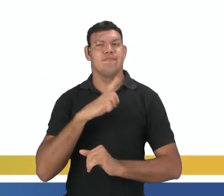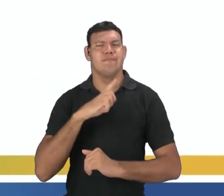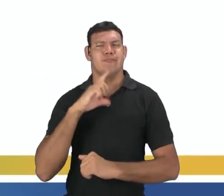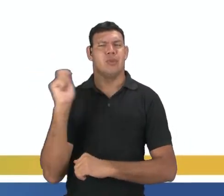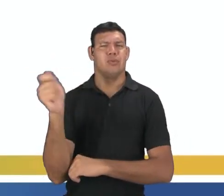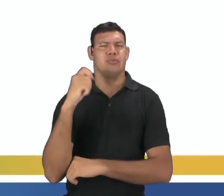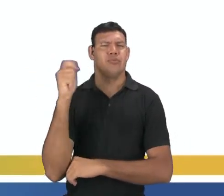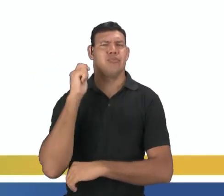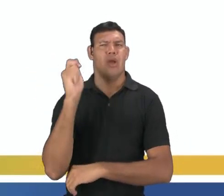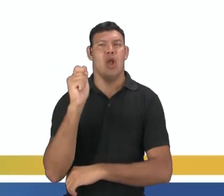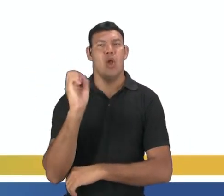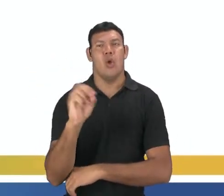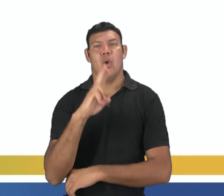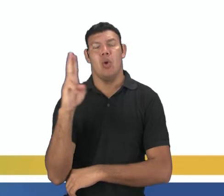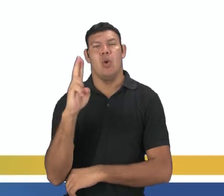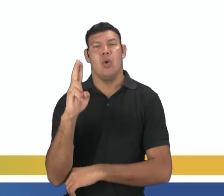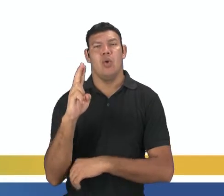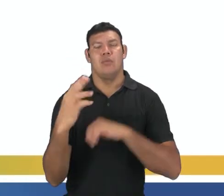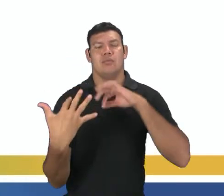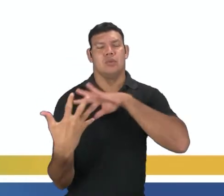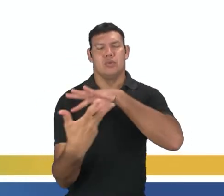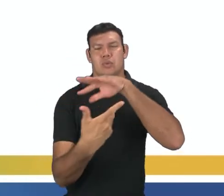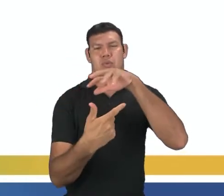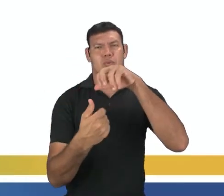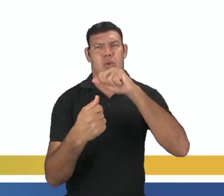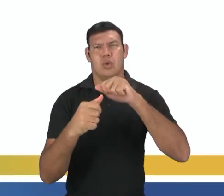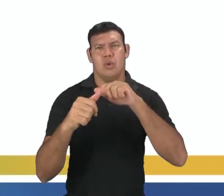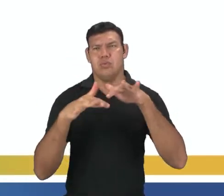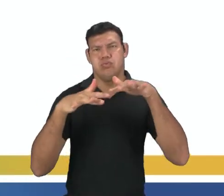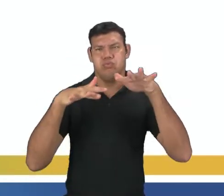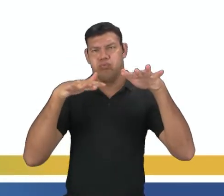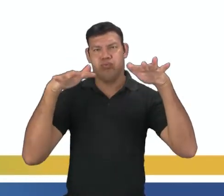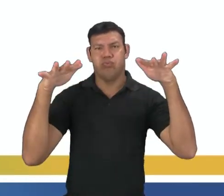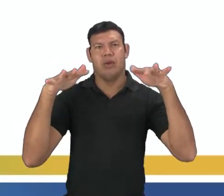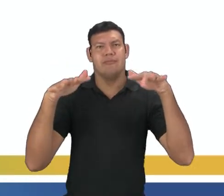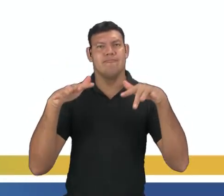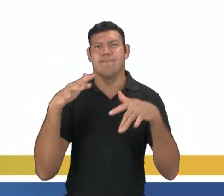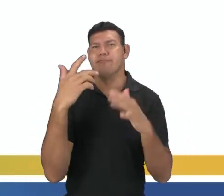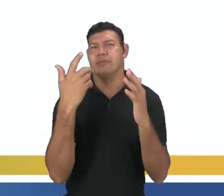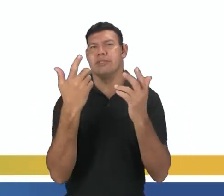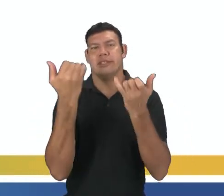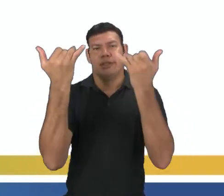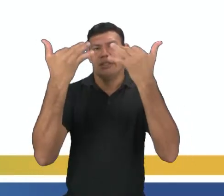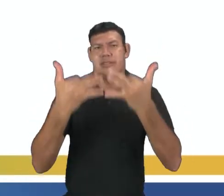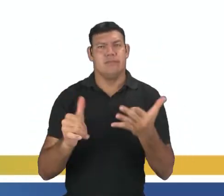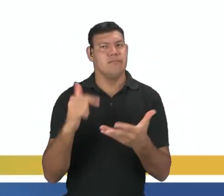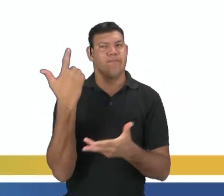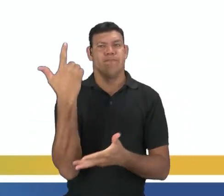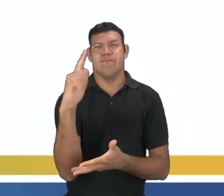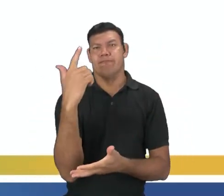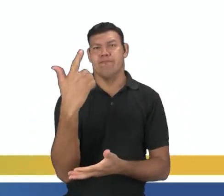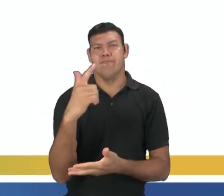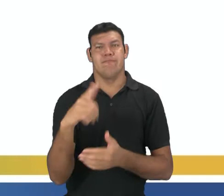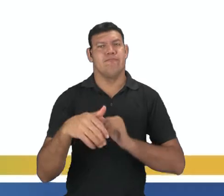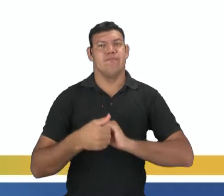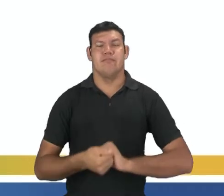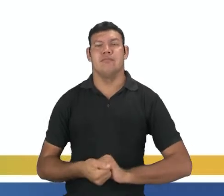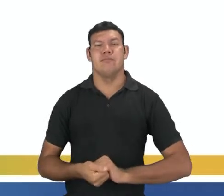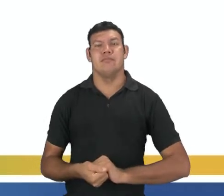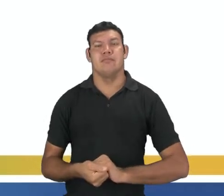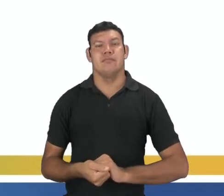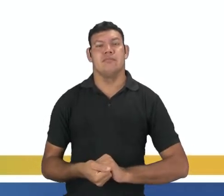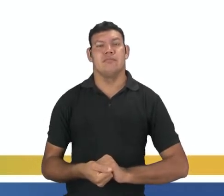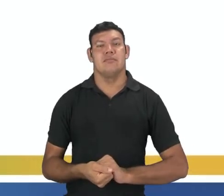ou sobrenatural. Não existem explicações para as intervenções sobrenaturais que ocorrem na